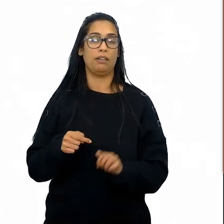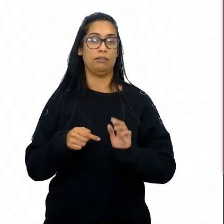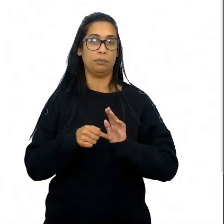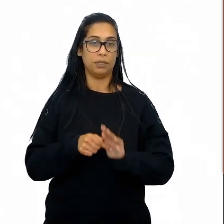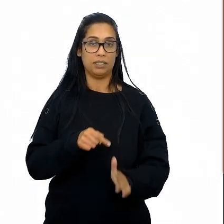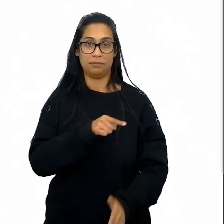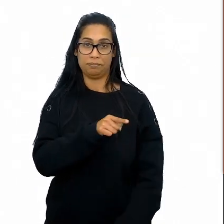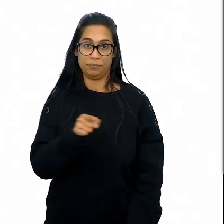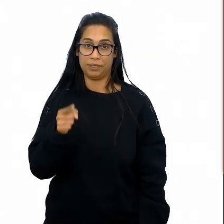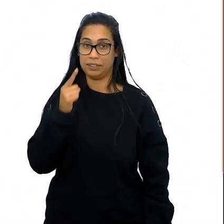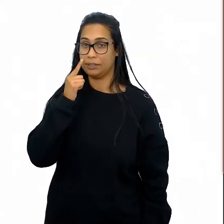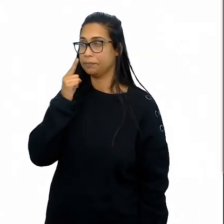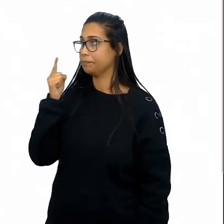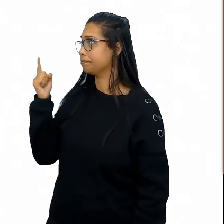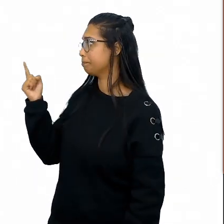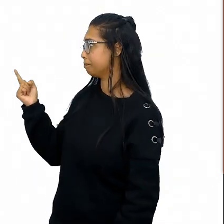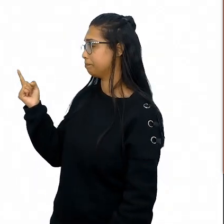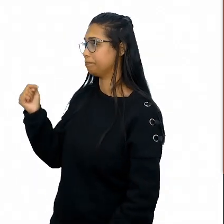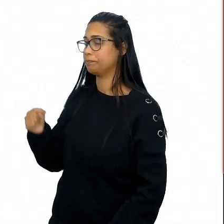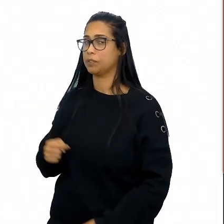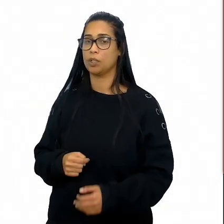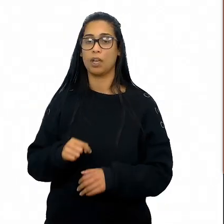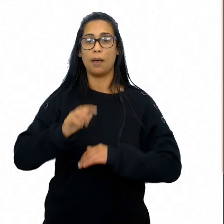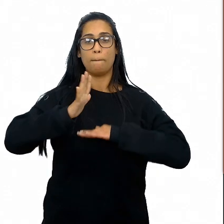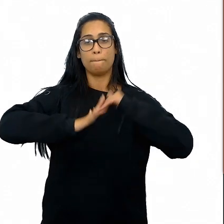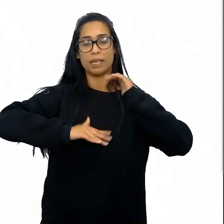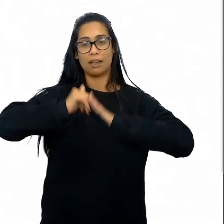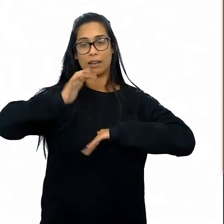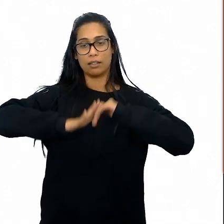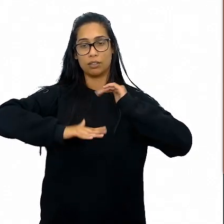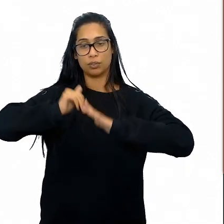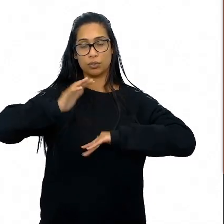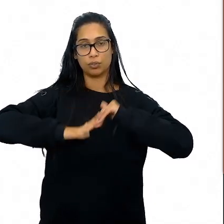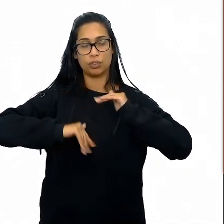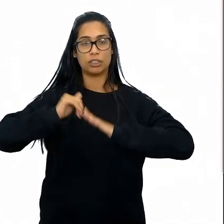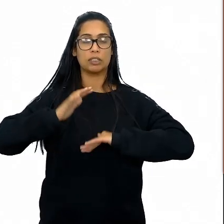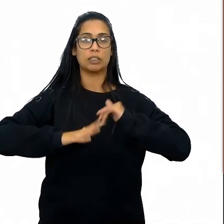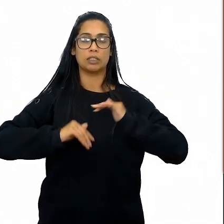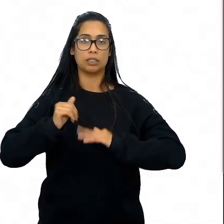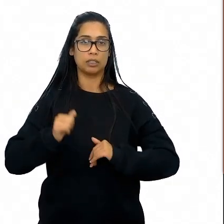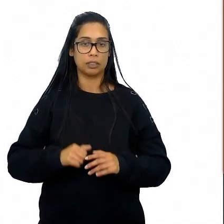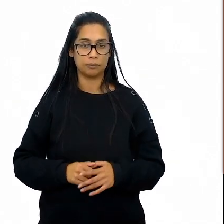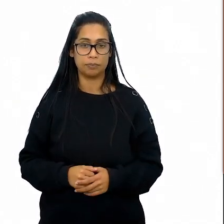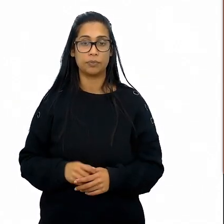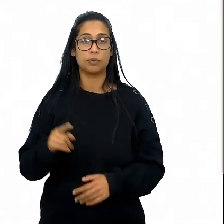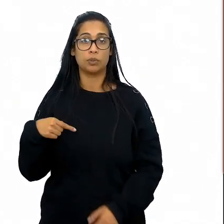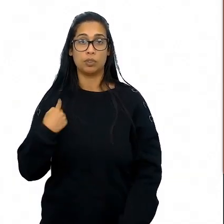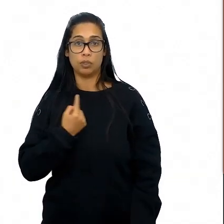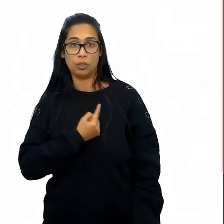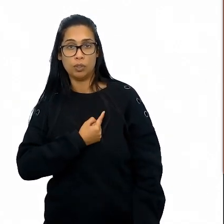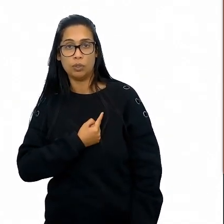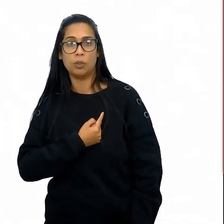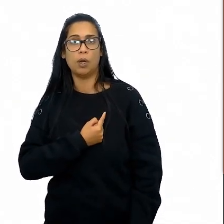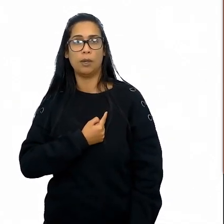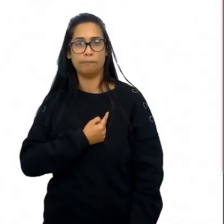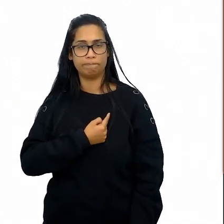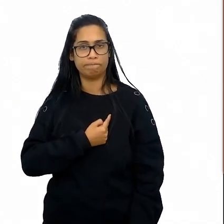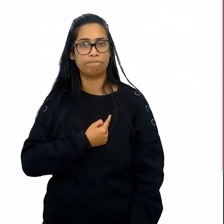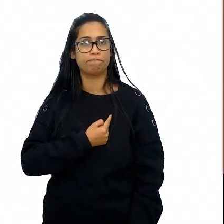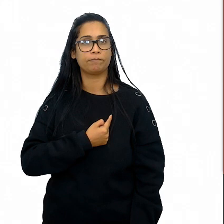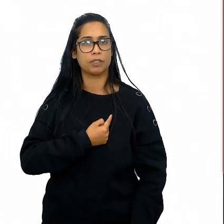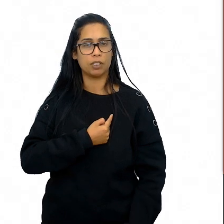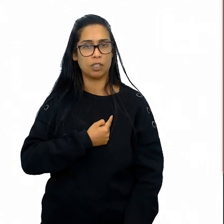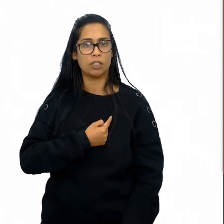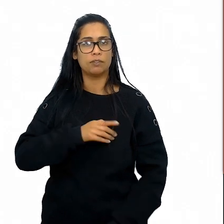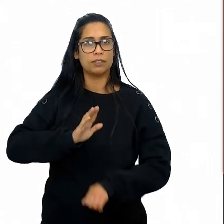apresentando para vocês Quais são as habilidades é a que serão trabalhadas nessas sequências de